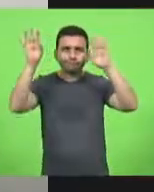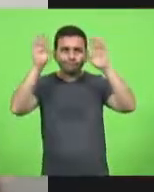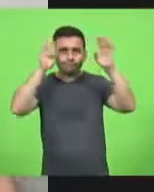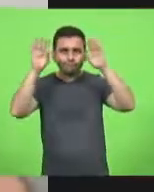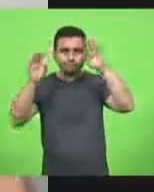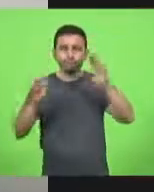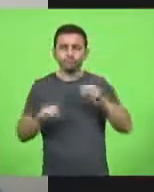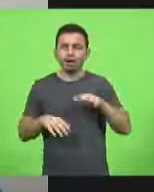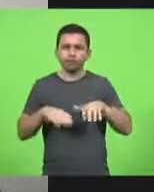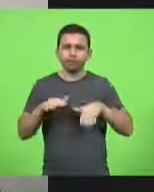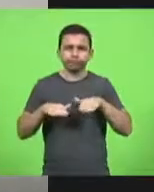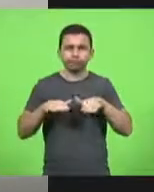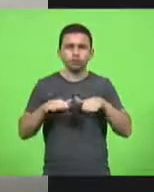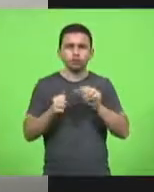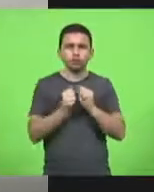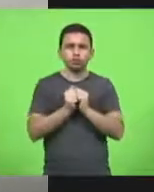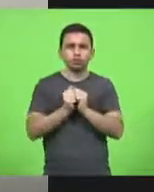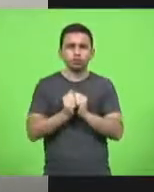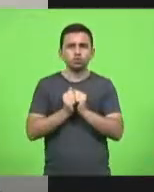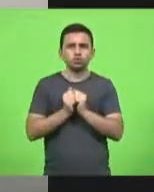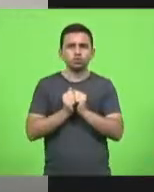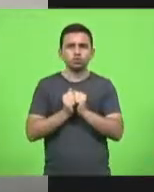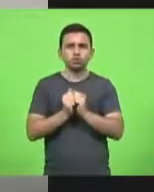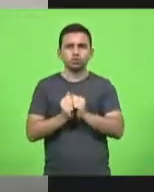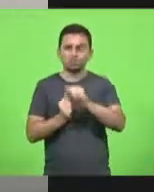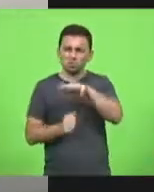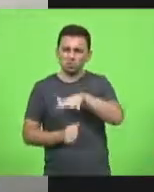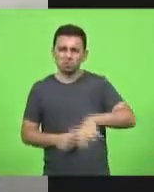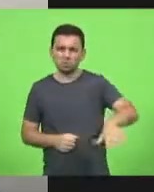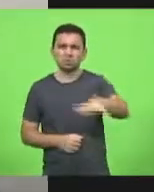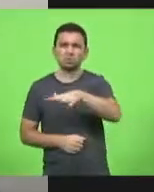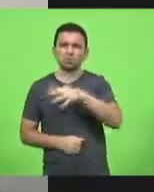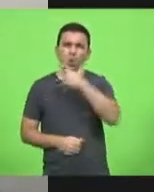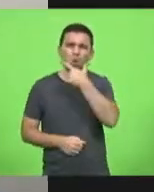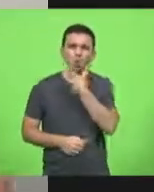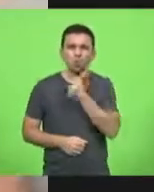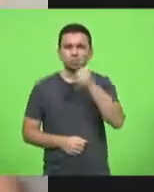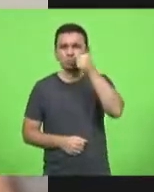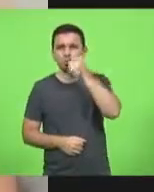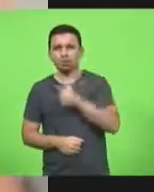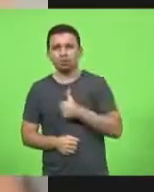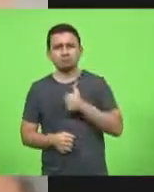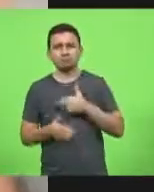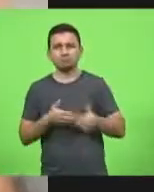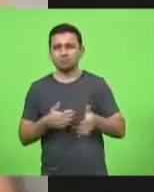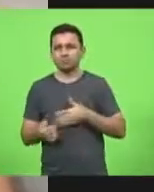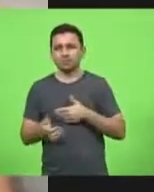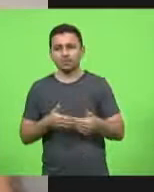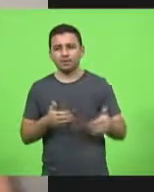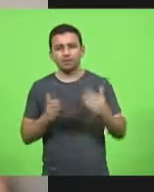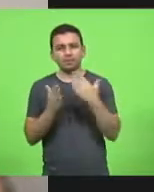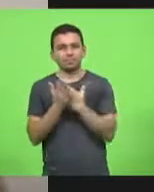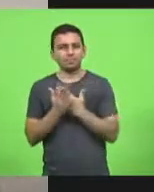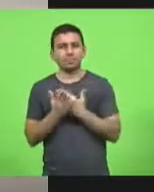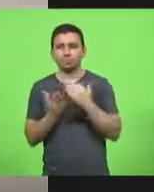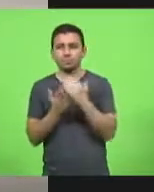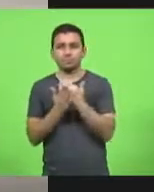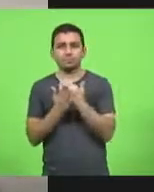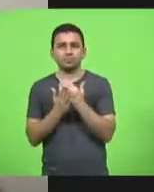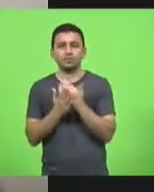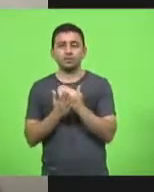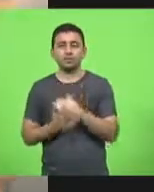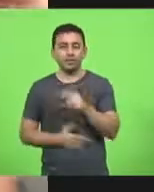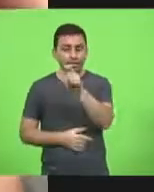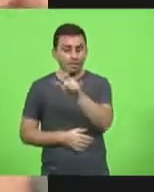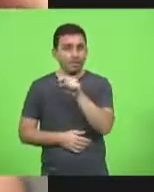caminhou junto de todos e de todas, e acima de tudo, ele